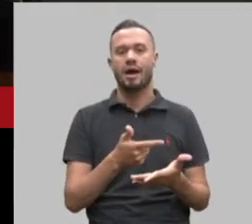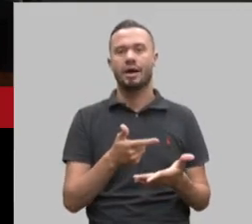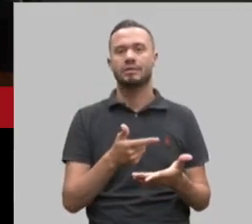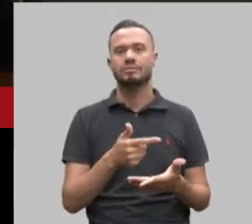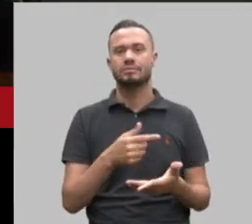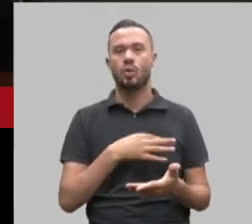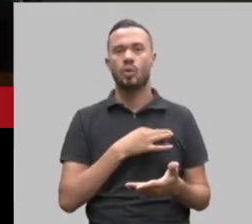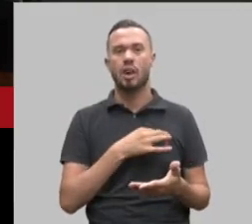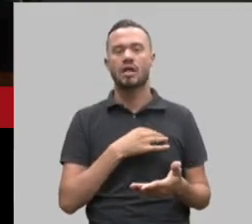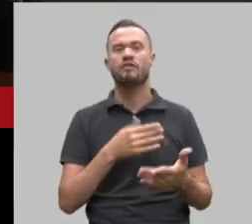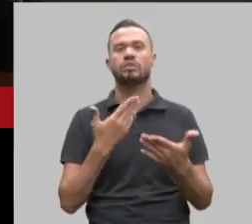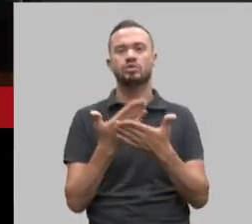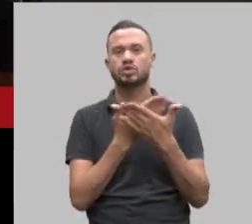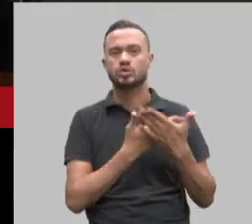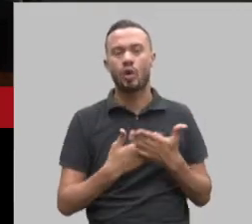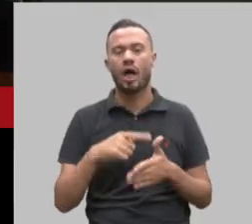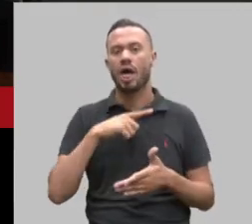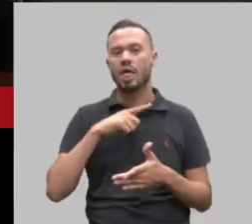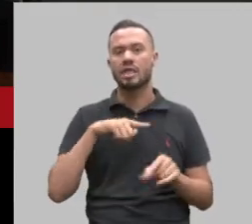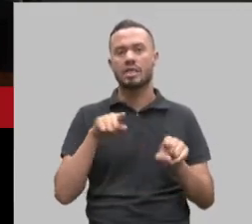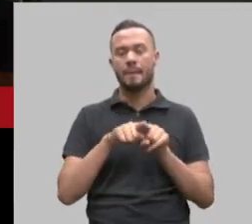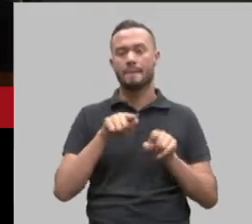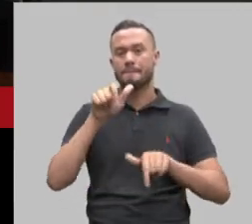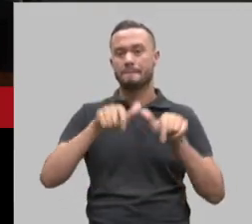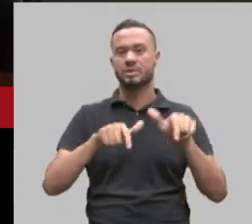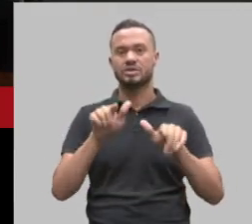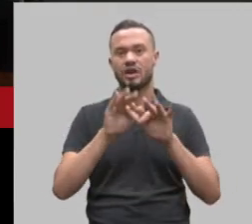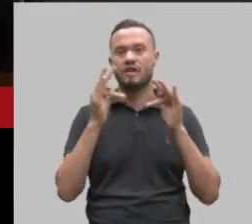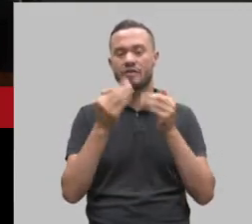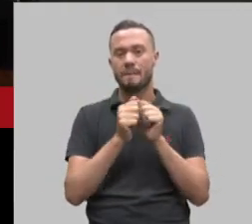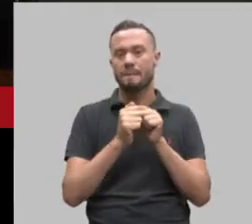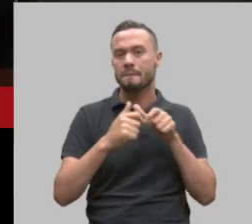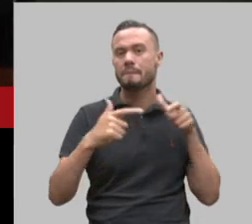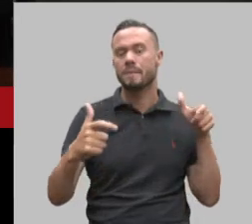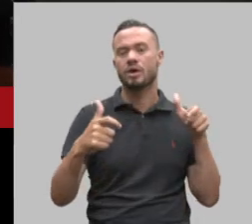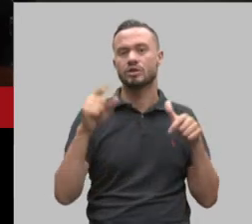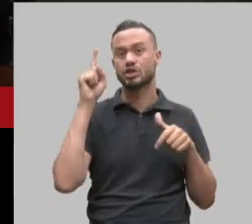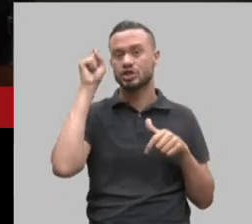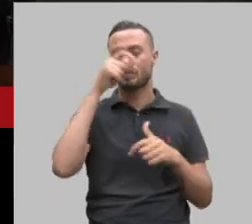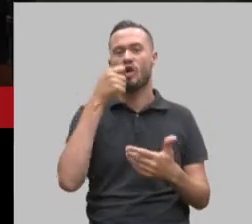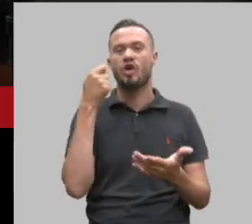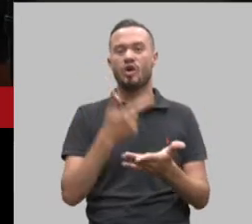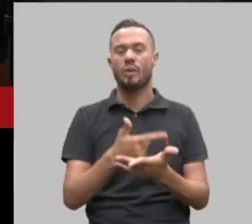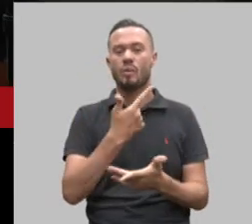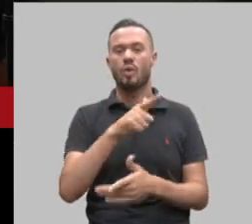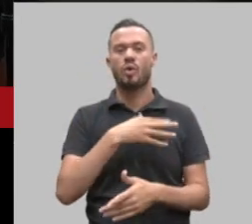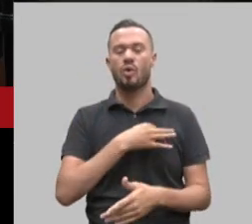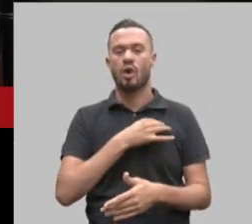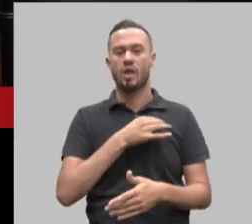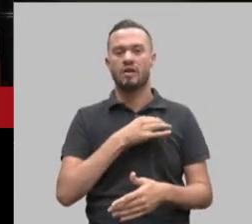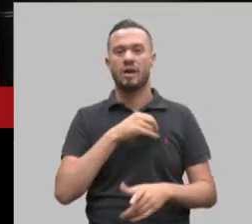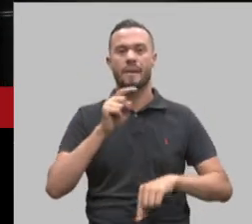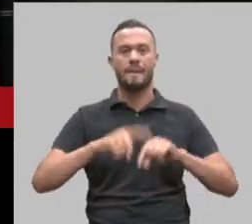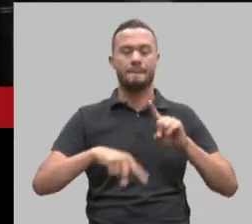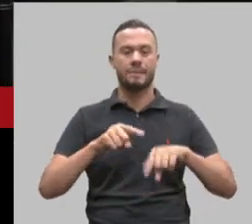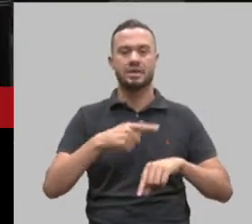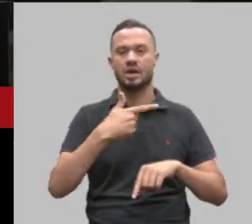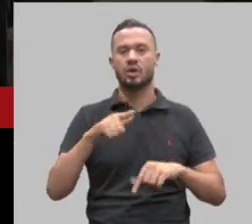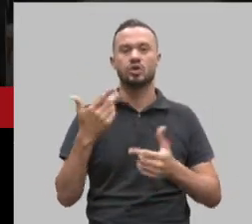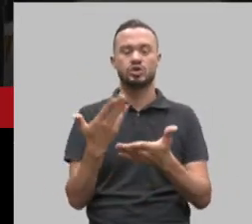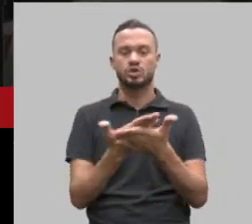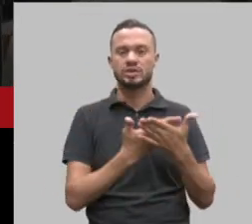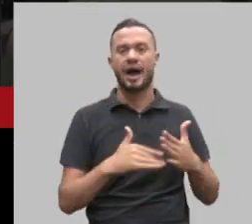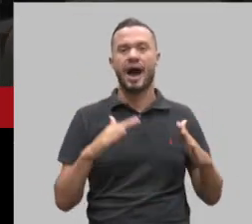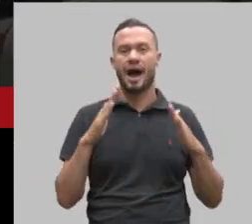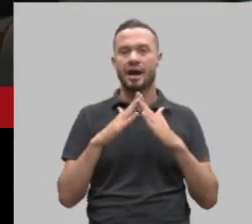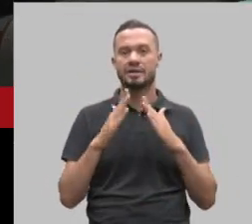tem a questão da pessoa que a familha é maior e dificulta a compra de todos os uniformes e materiais para todos os estudantes da casa quantas vezes já vi